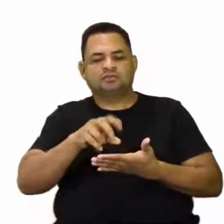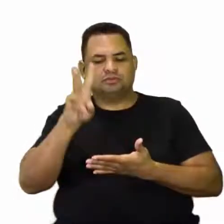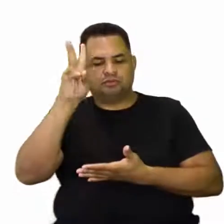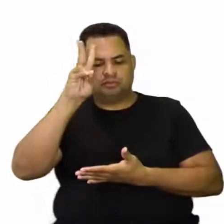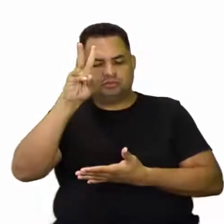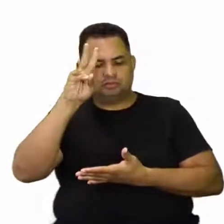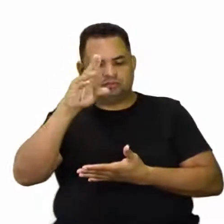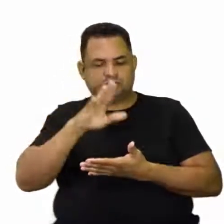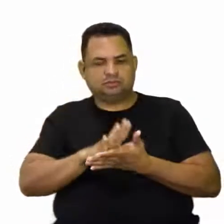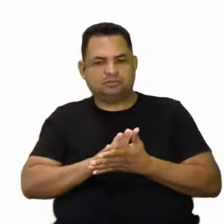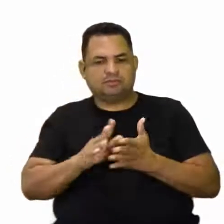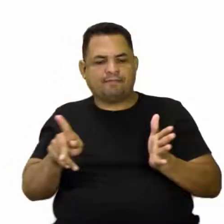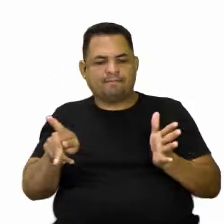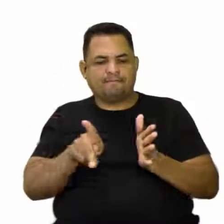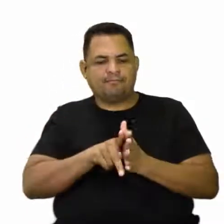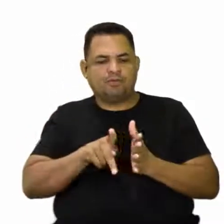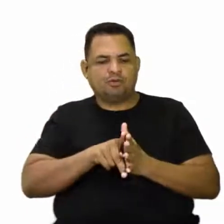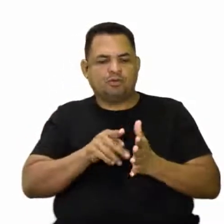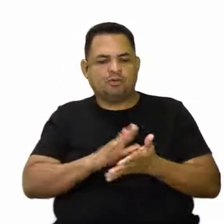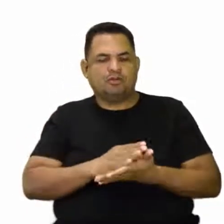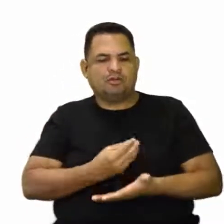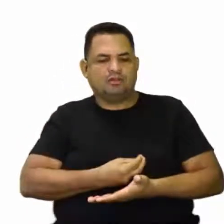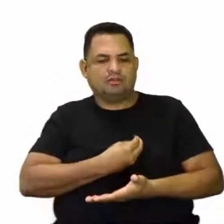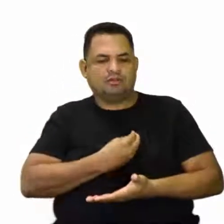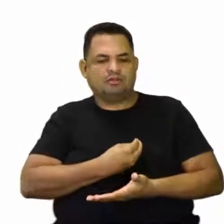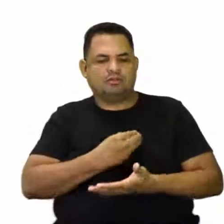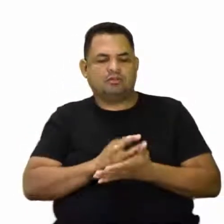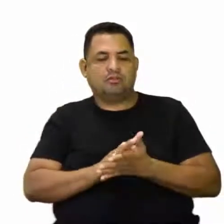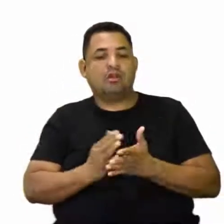história sobre a própria vida, é uma